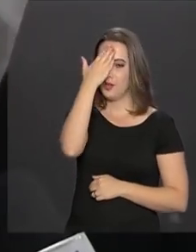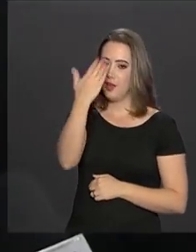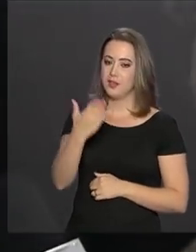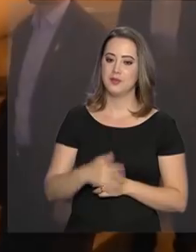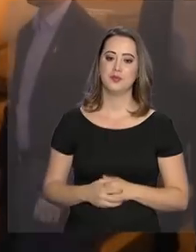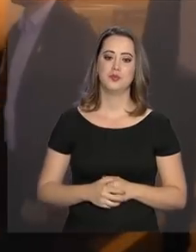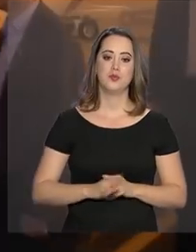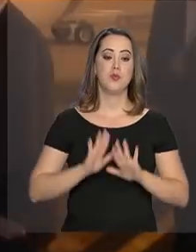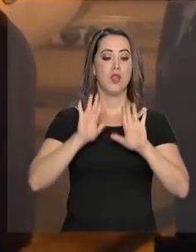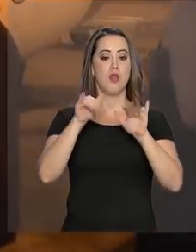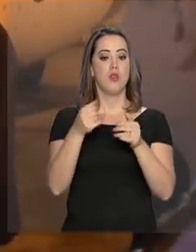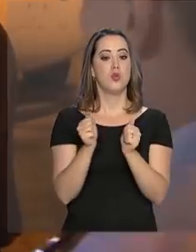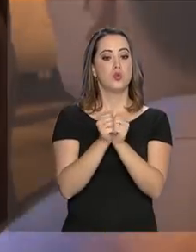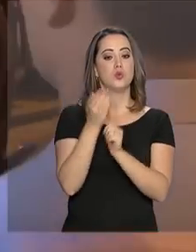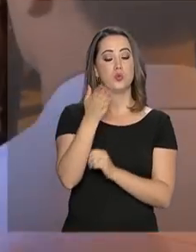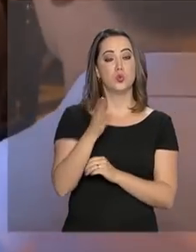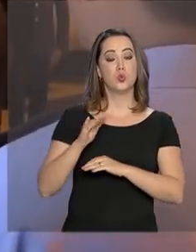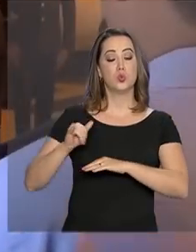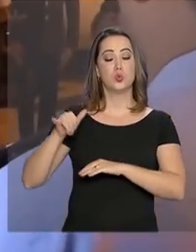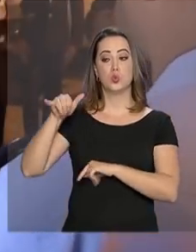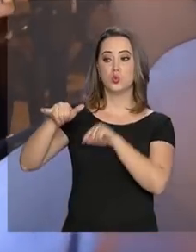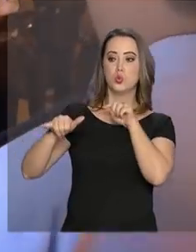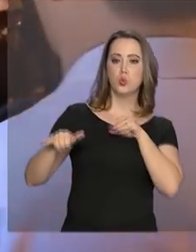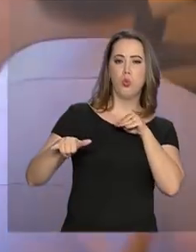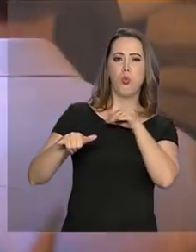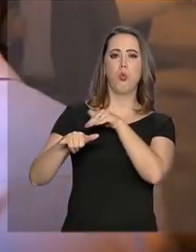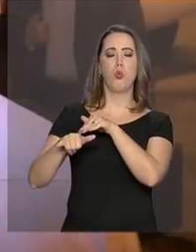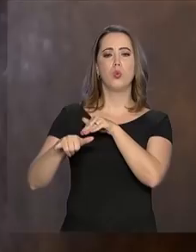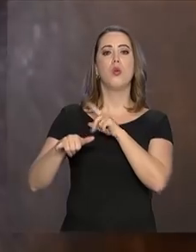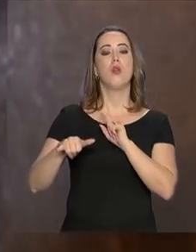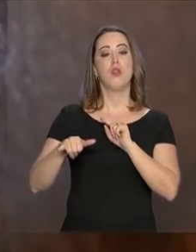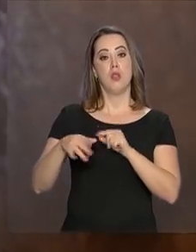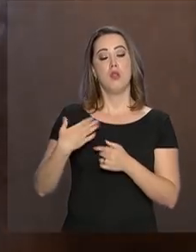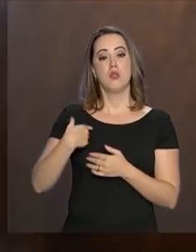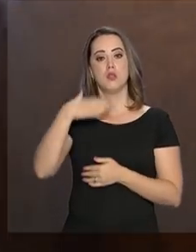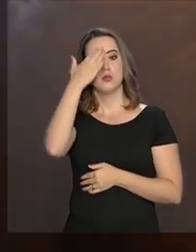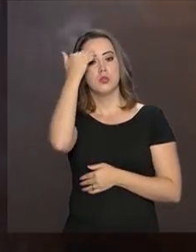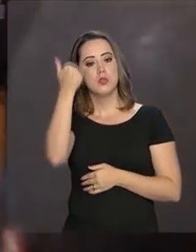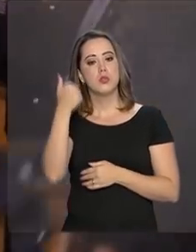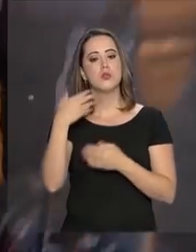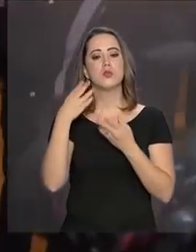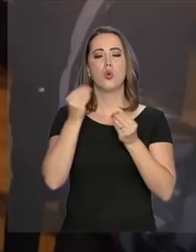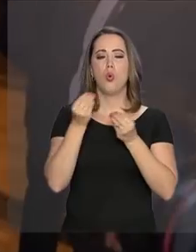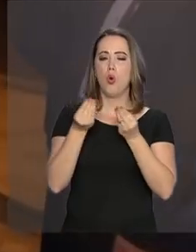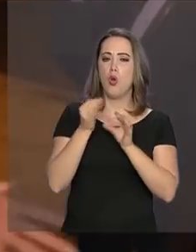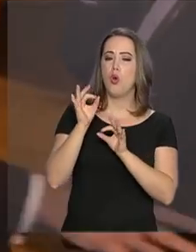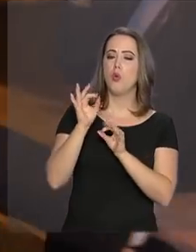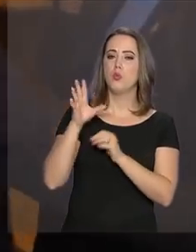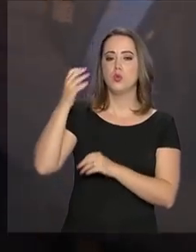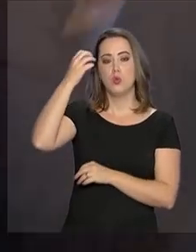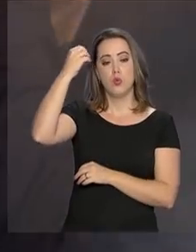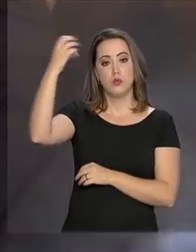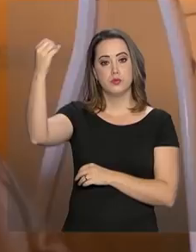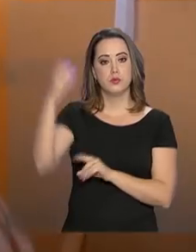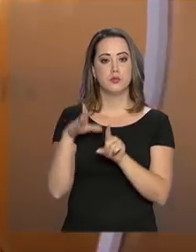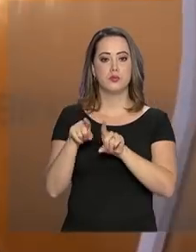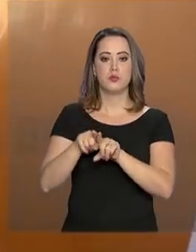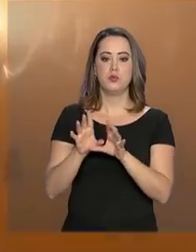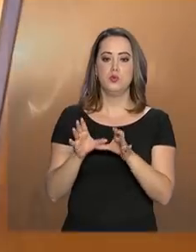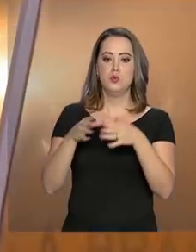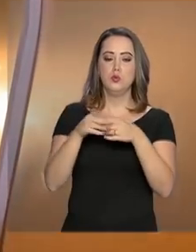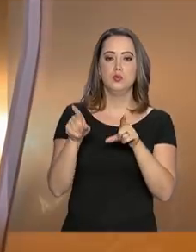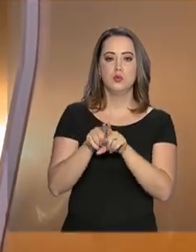Tudo bem? A bordo do VC-1, a comitiva recebeu as orientações sobre o voo e o avião do Grupo de Transporte